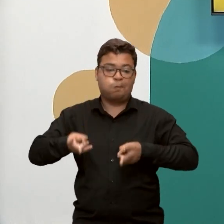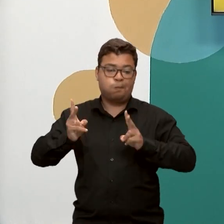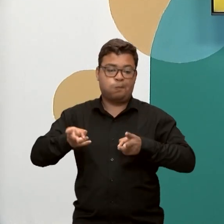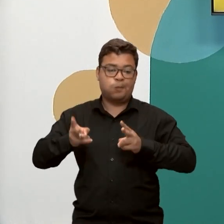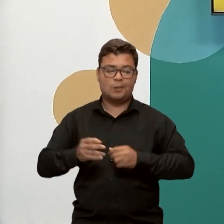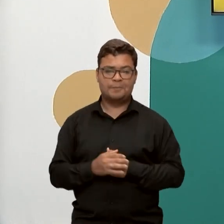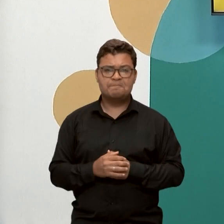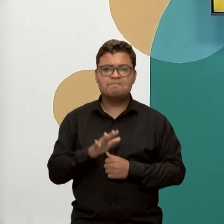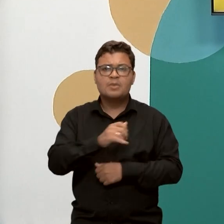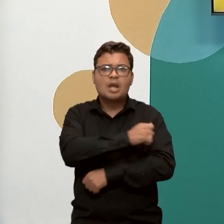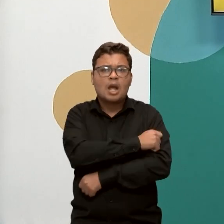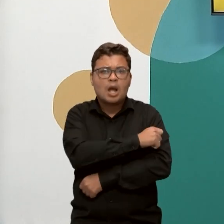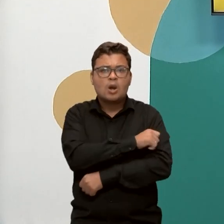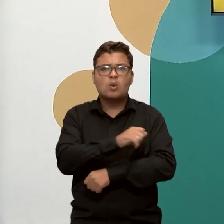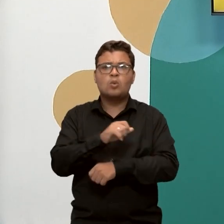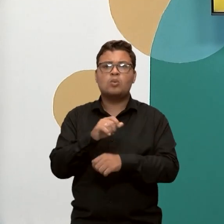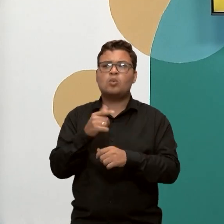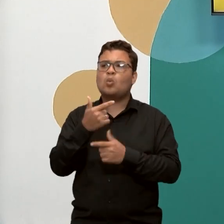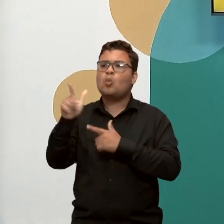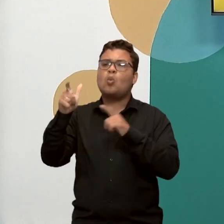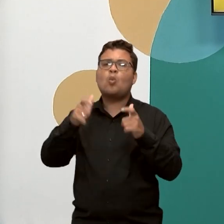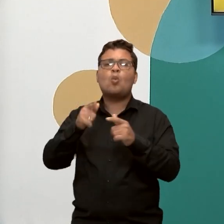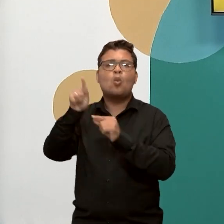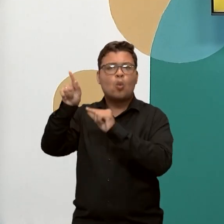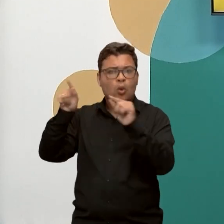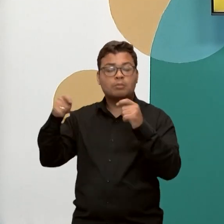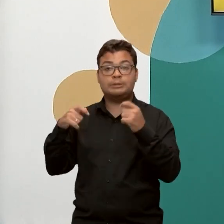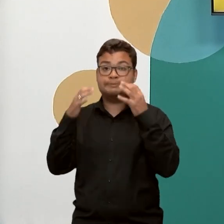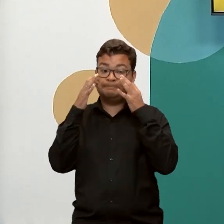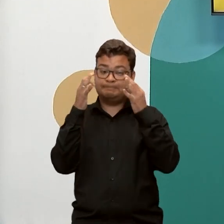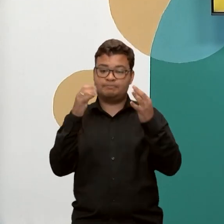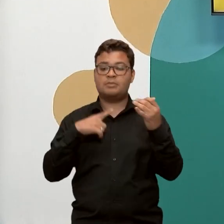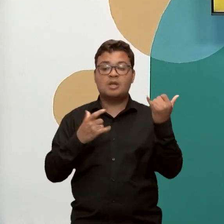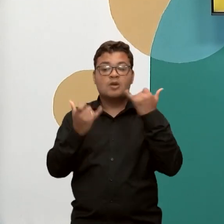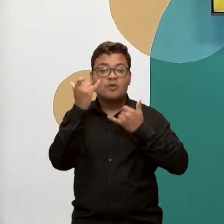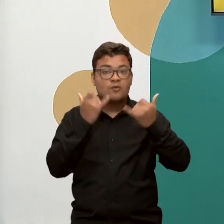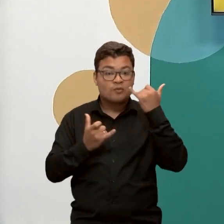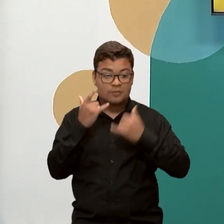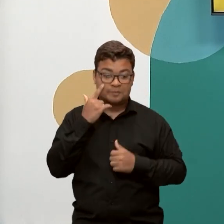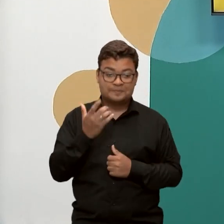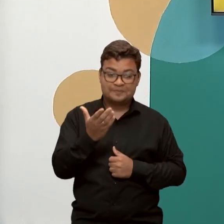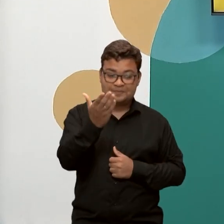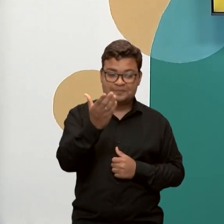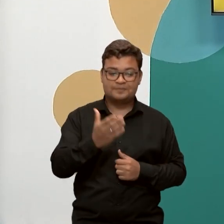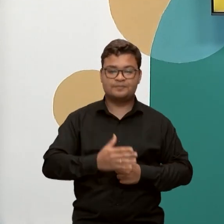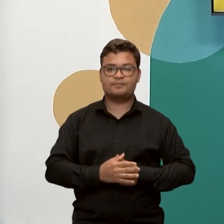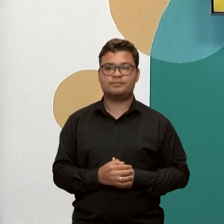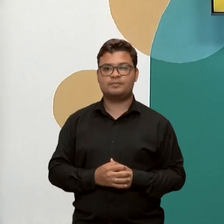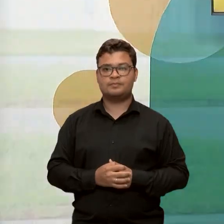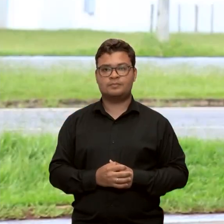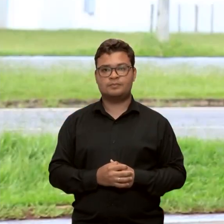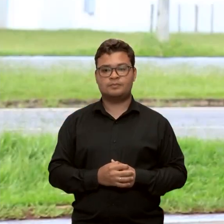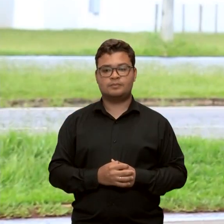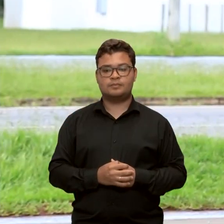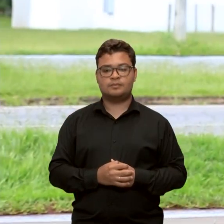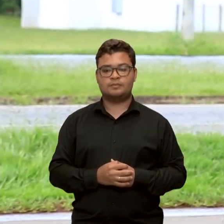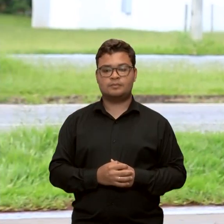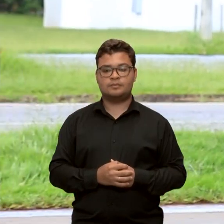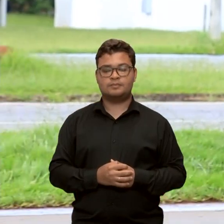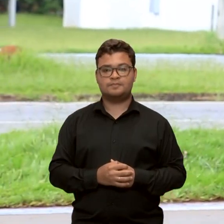Estadual de Goiás terão os cartões renovados automaticamente, já que o semestre